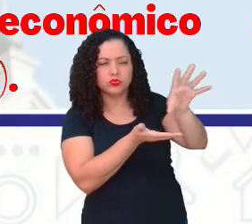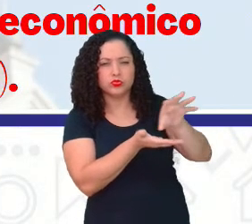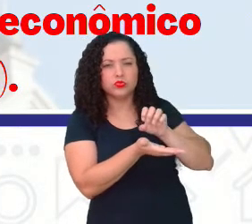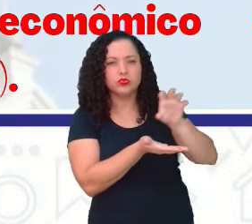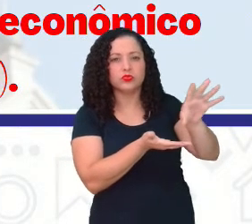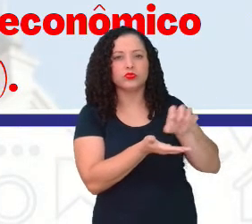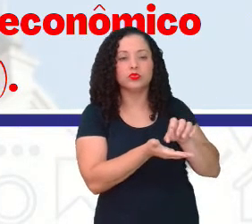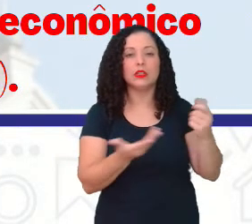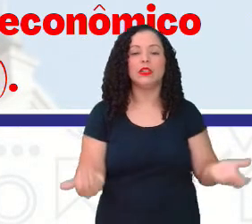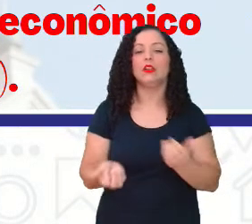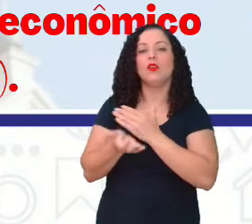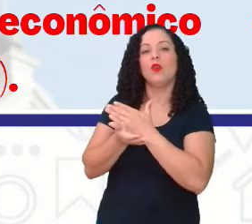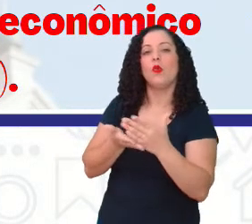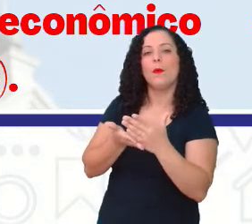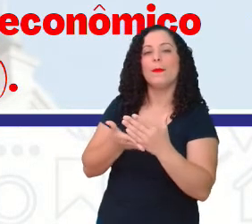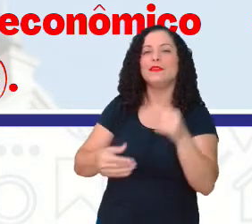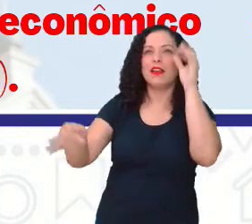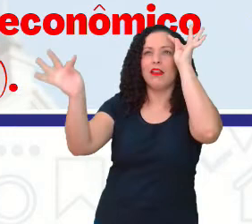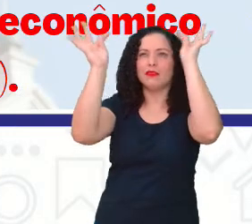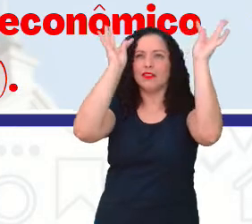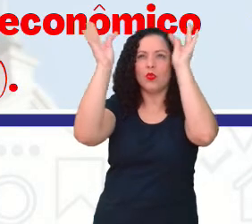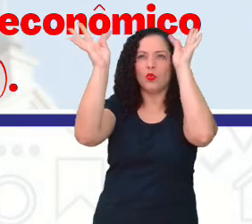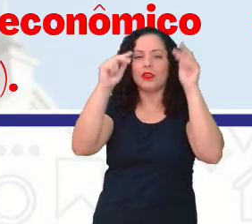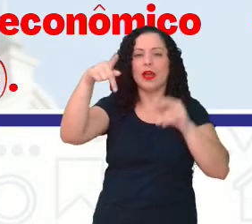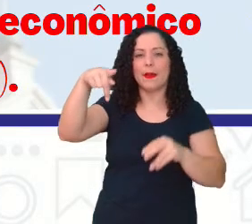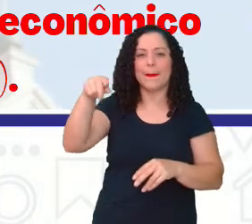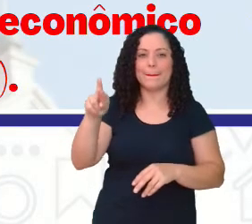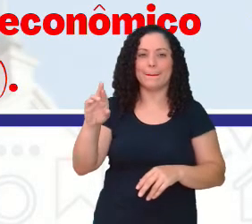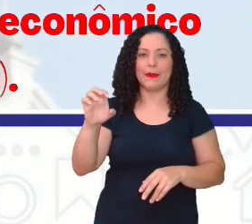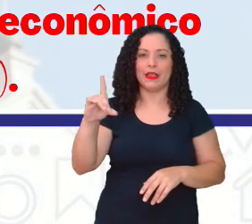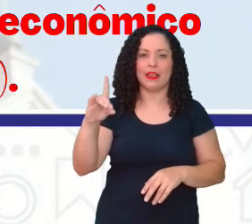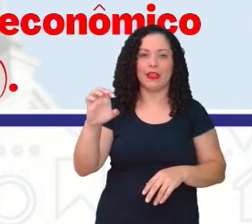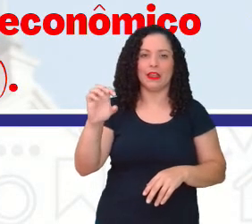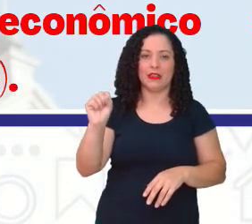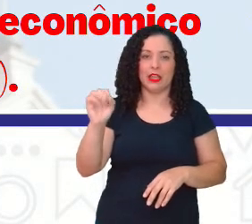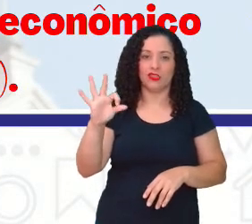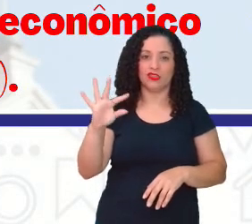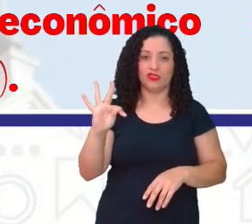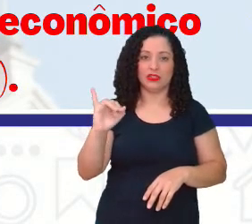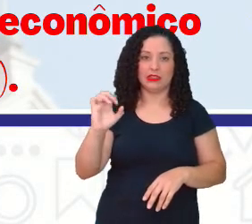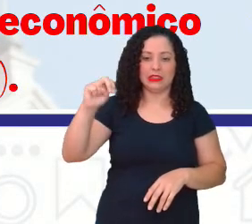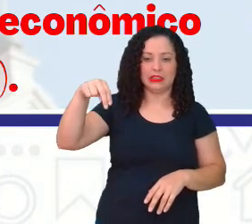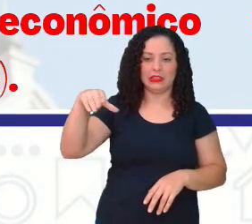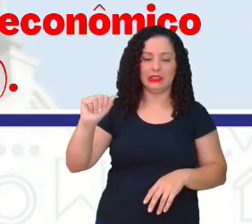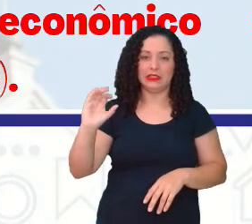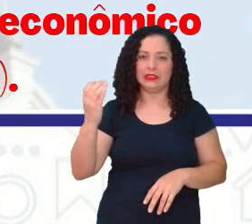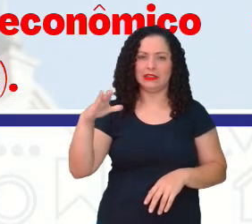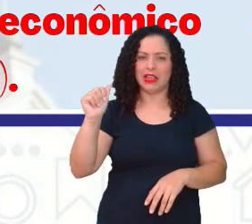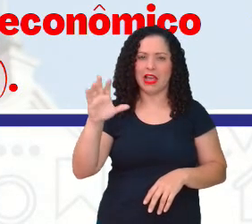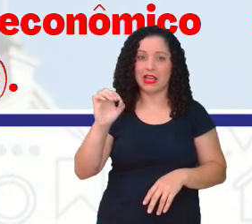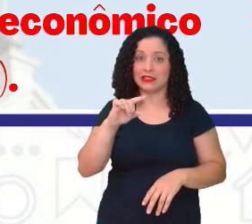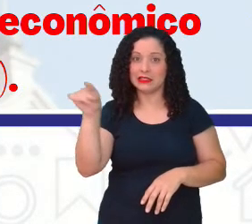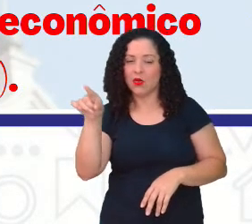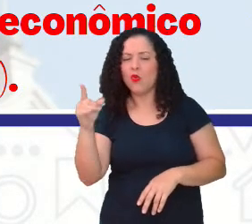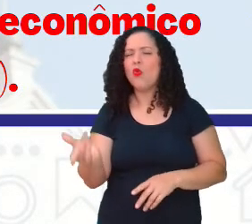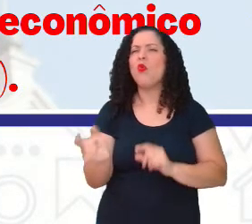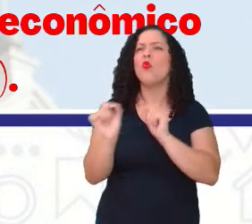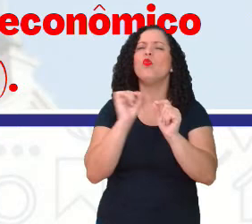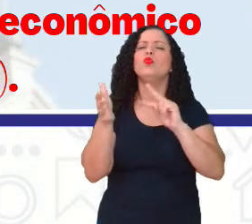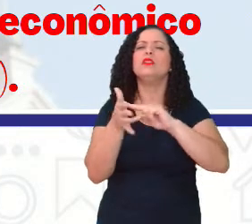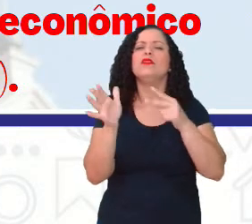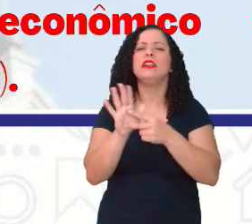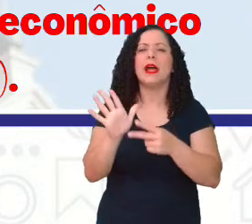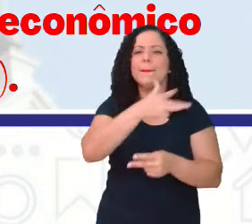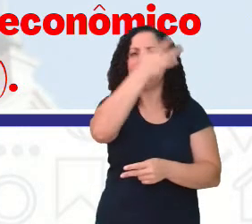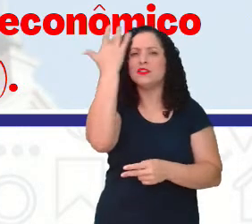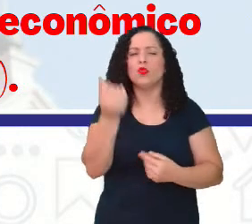predestinação absoluta. Ou seja, para Calvino existiam pessoas que desde a eternidade Deus